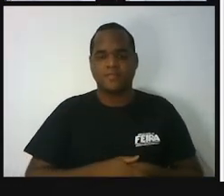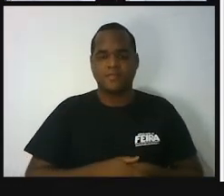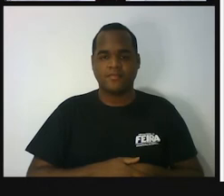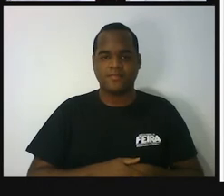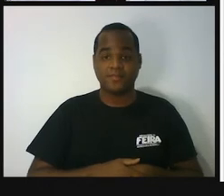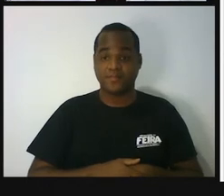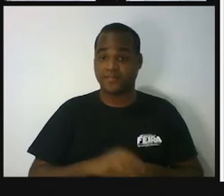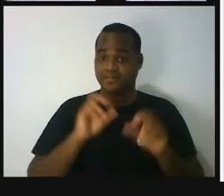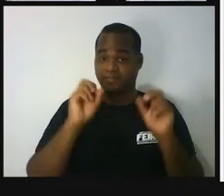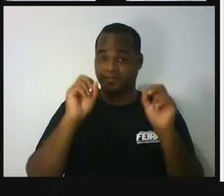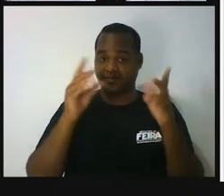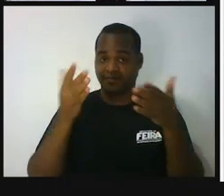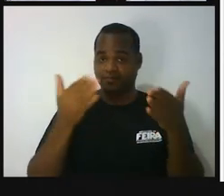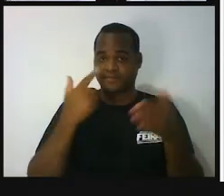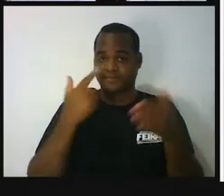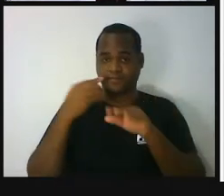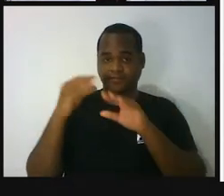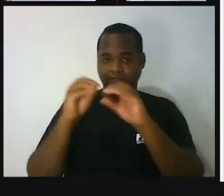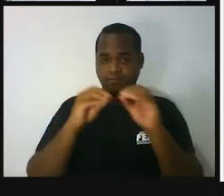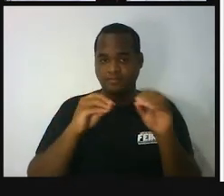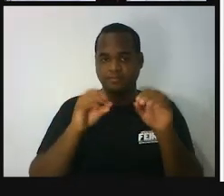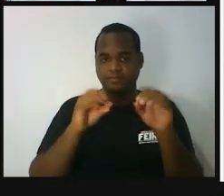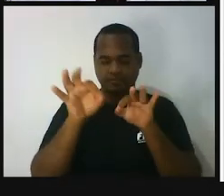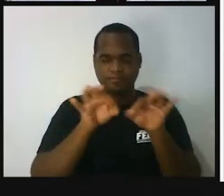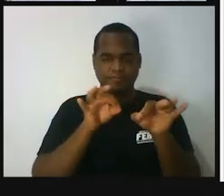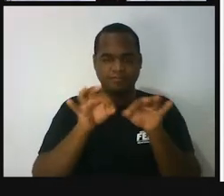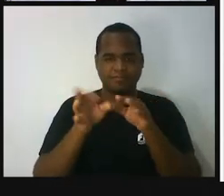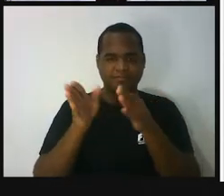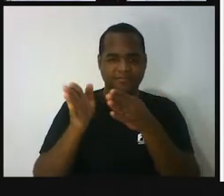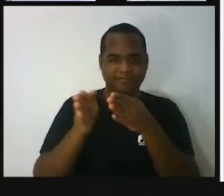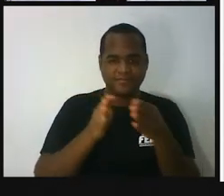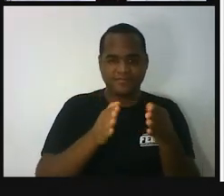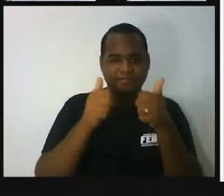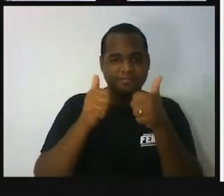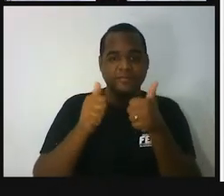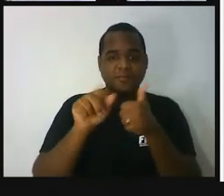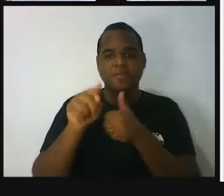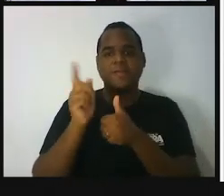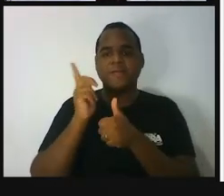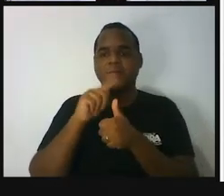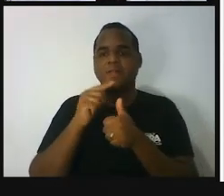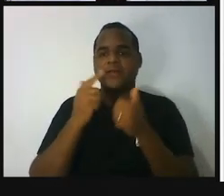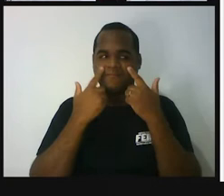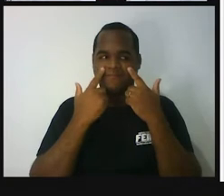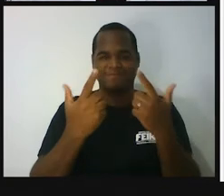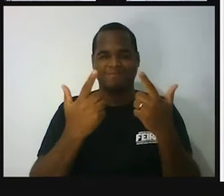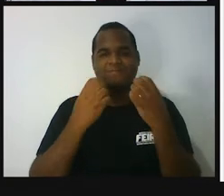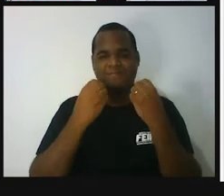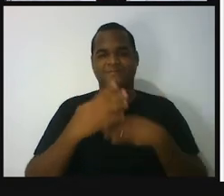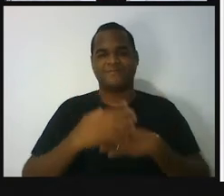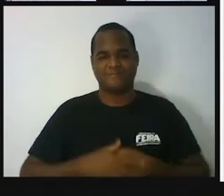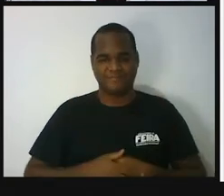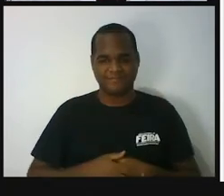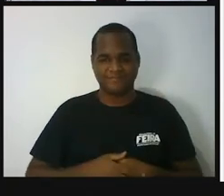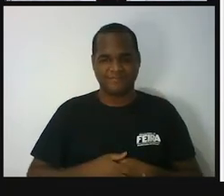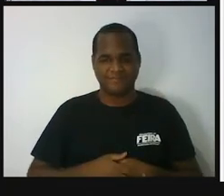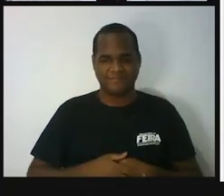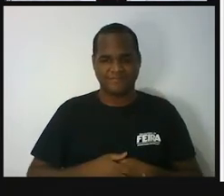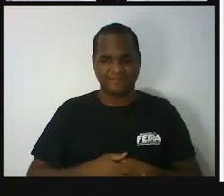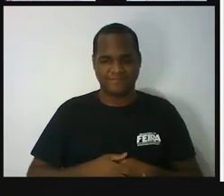Prontinho, vou puxar esse para fora para ficar mais organizado e você conseguir enxergar. Que bacana.